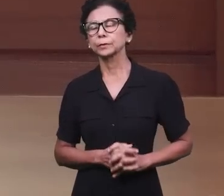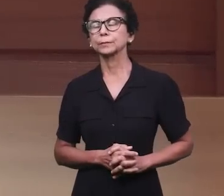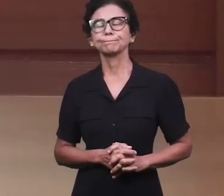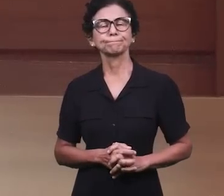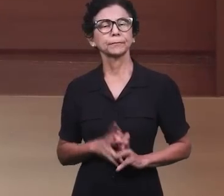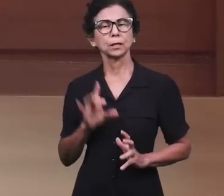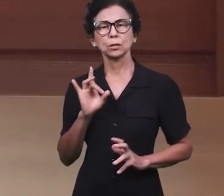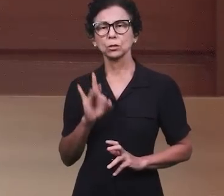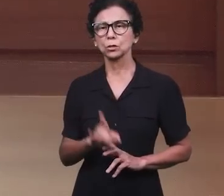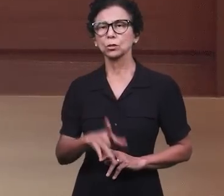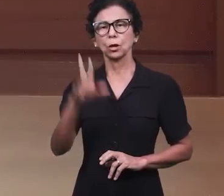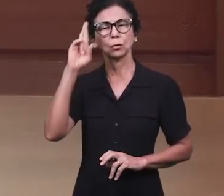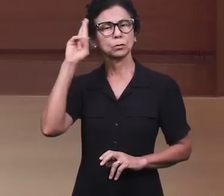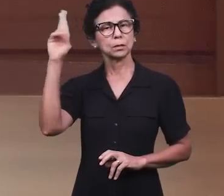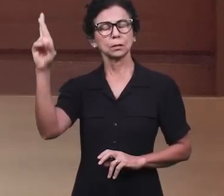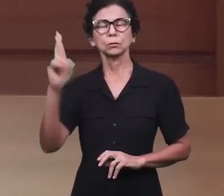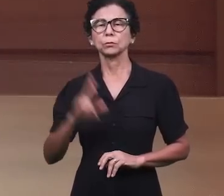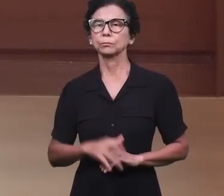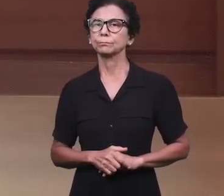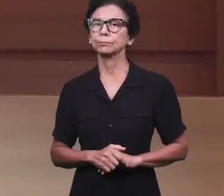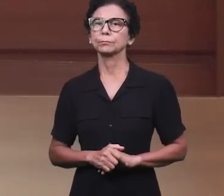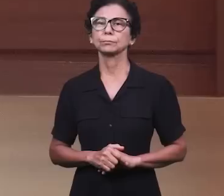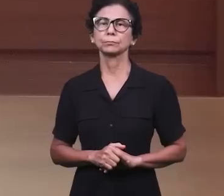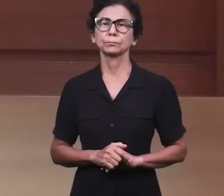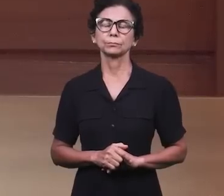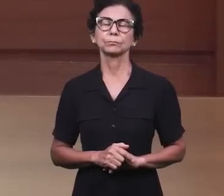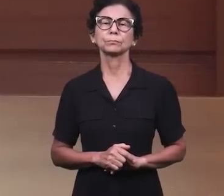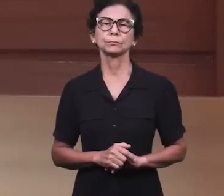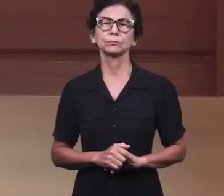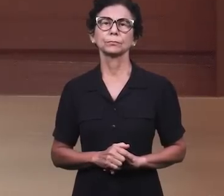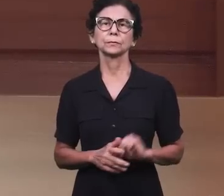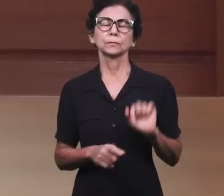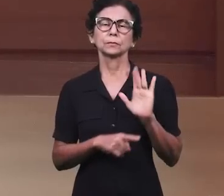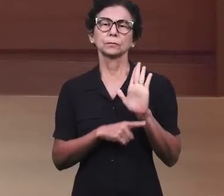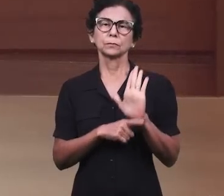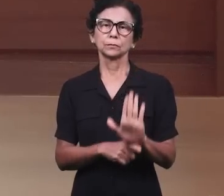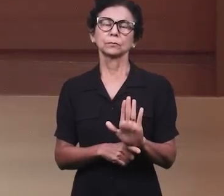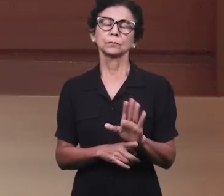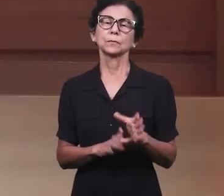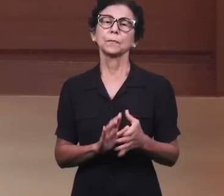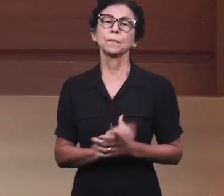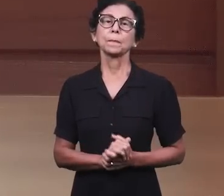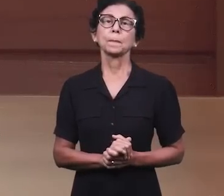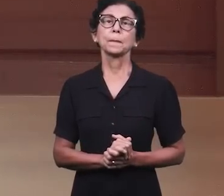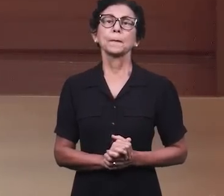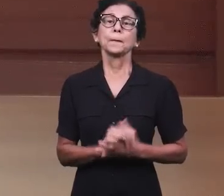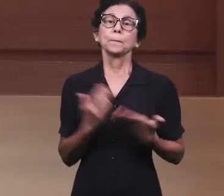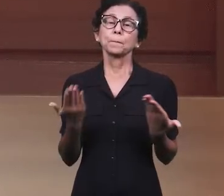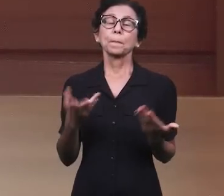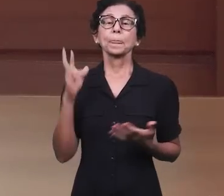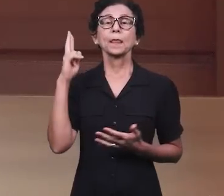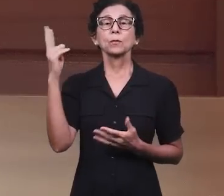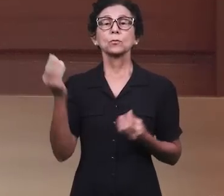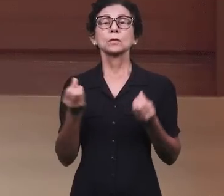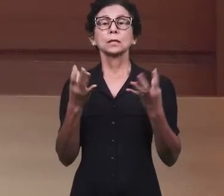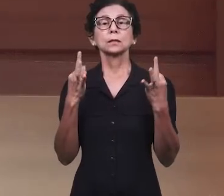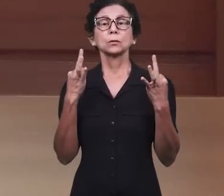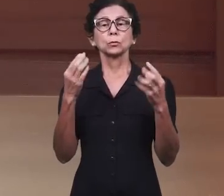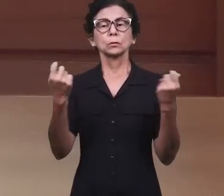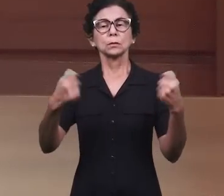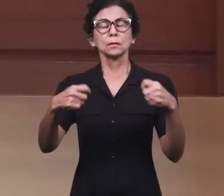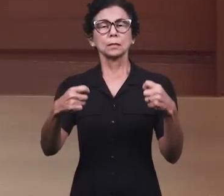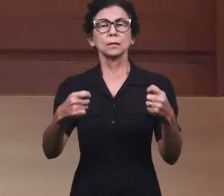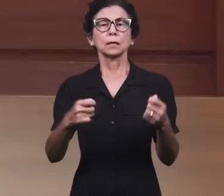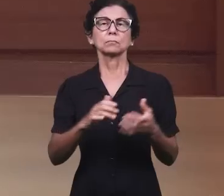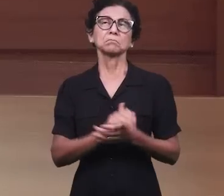tão difícil que só o Senhor para operar, só o Senhor para dar os recursos. E os recursos têm sido dados, né? E o recurso principal é